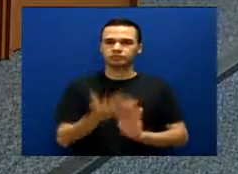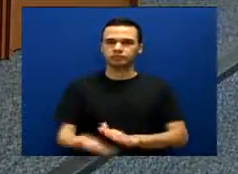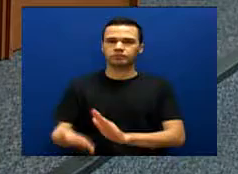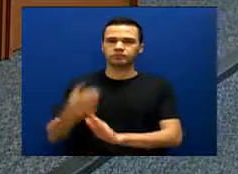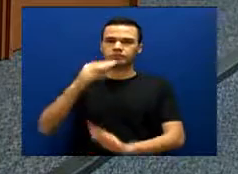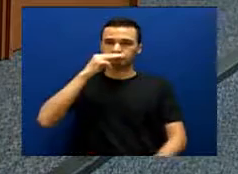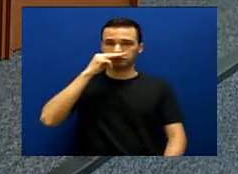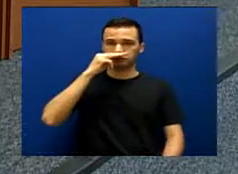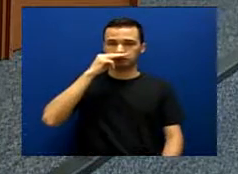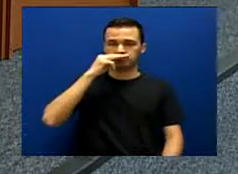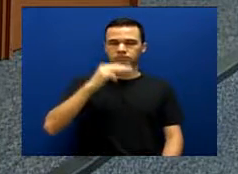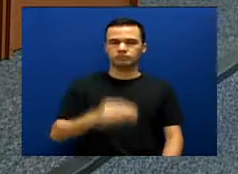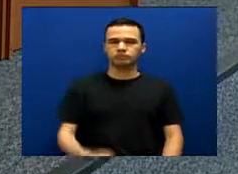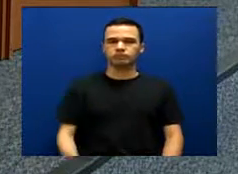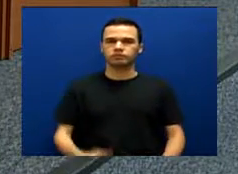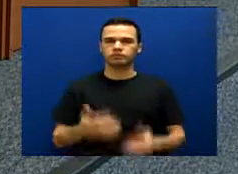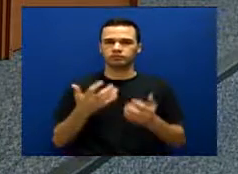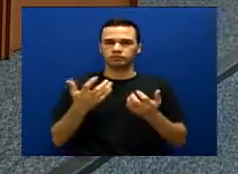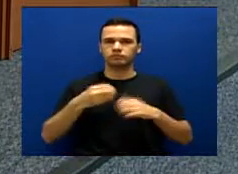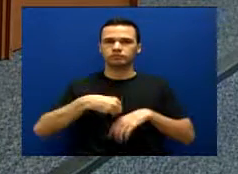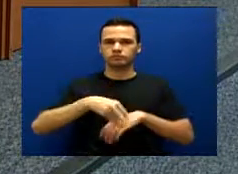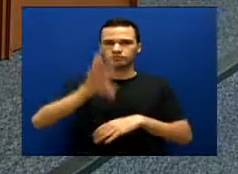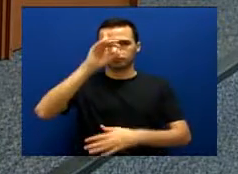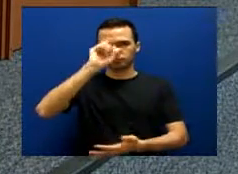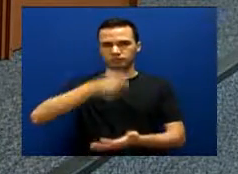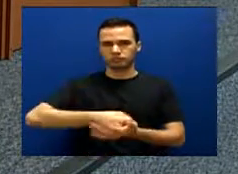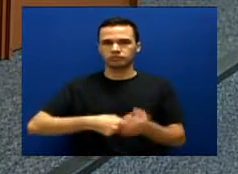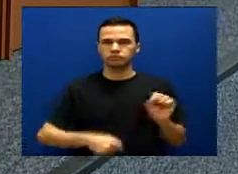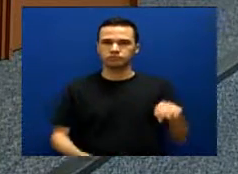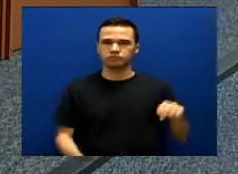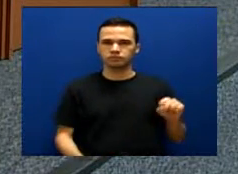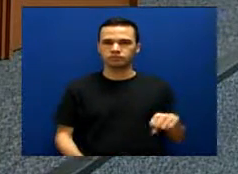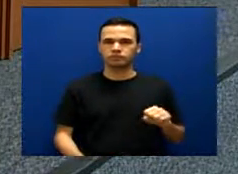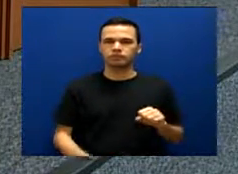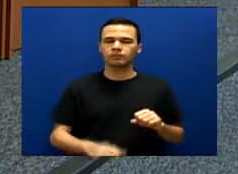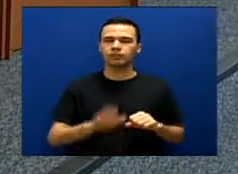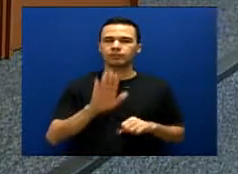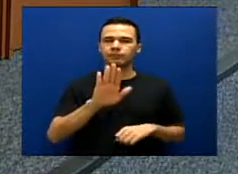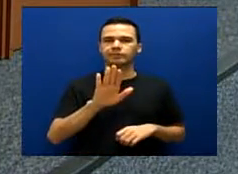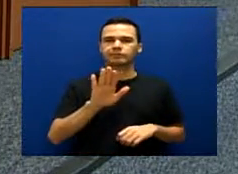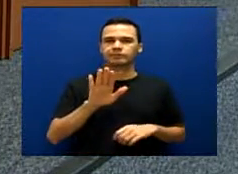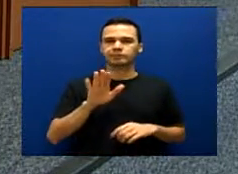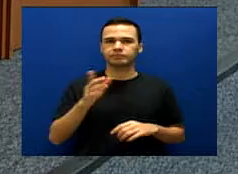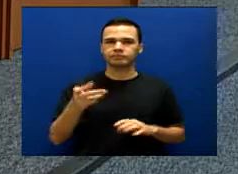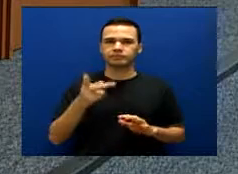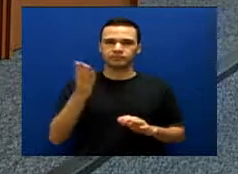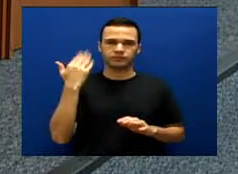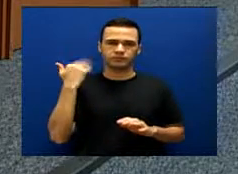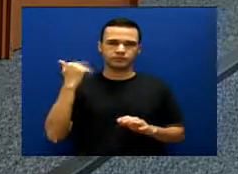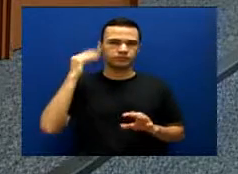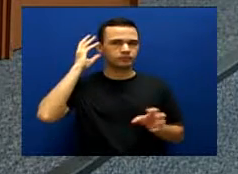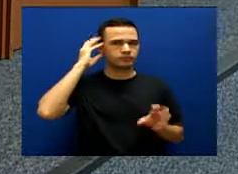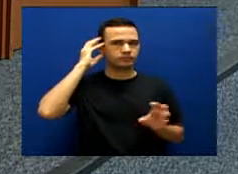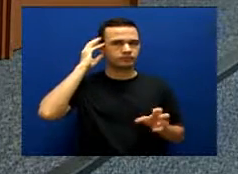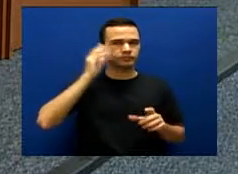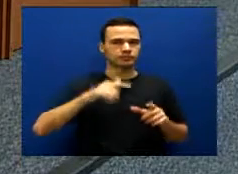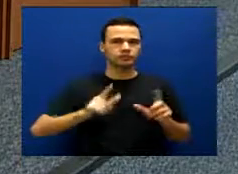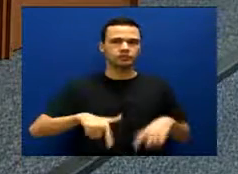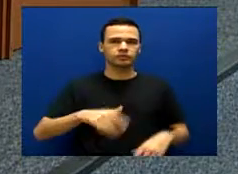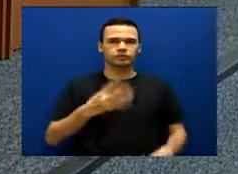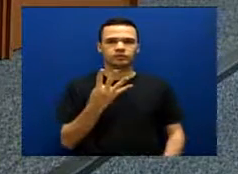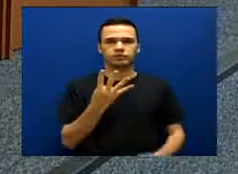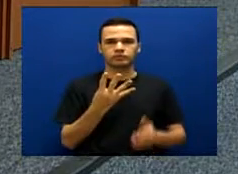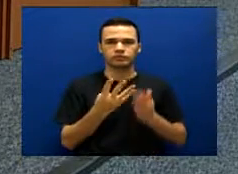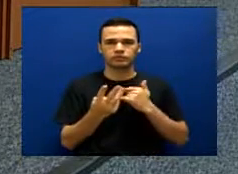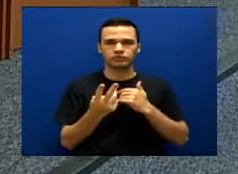vereador, quero só encaminhar meu voto também sim, mas olha, eu fazia um programa na rádio ali no Parque das Laranjeiras